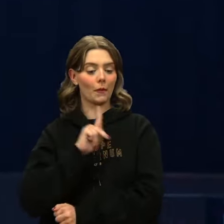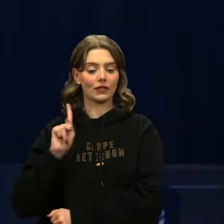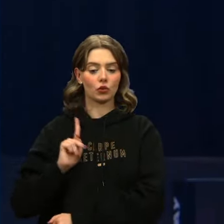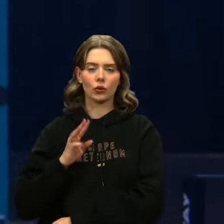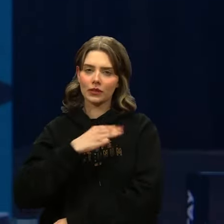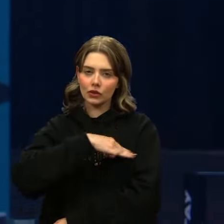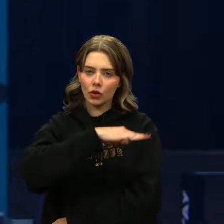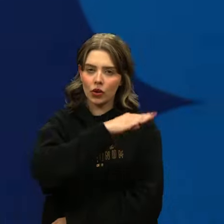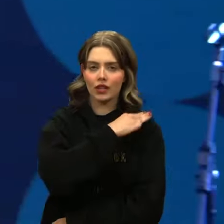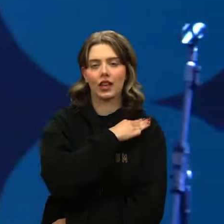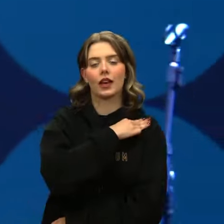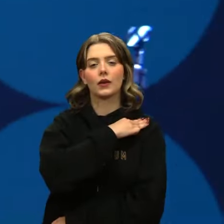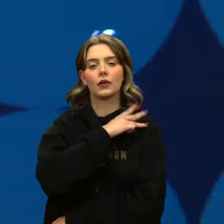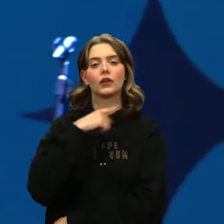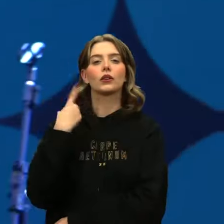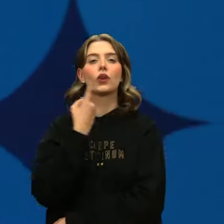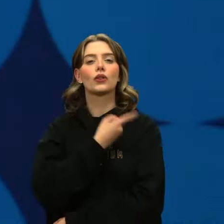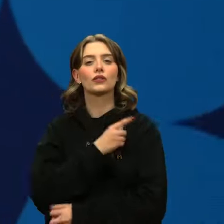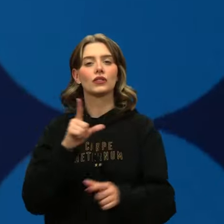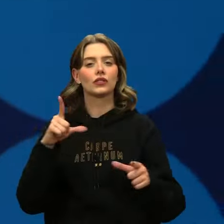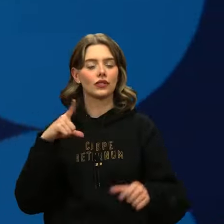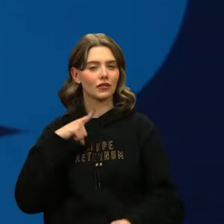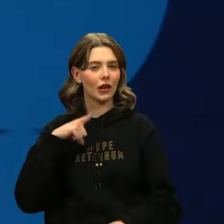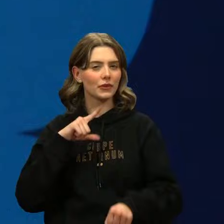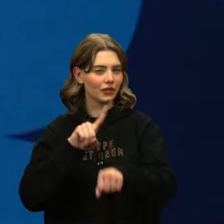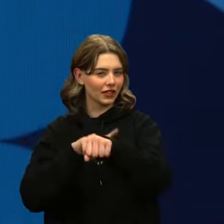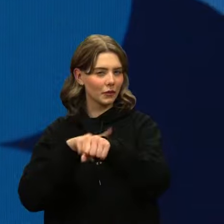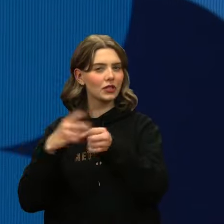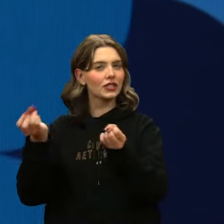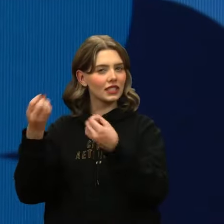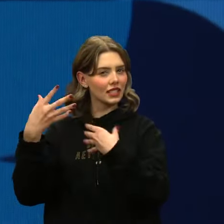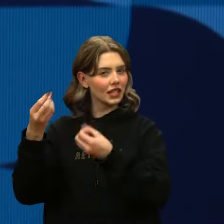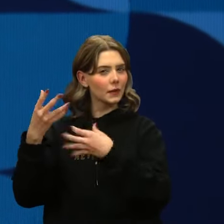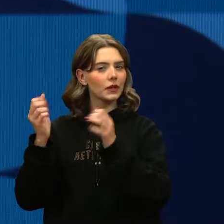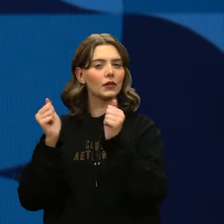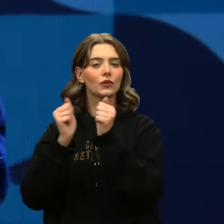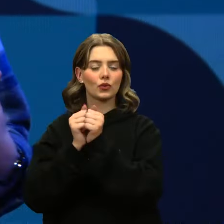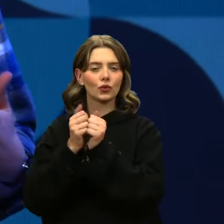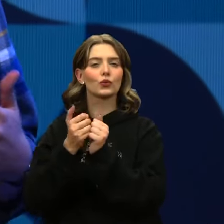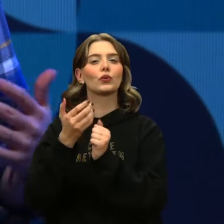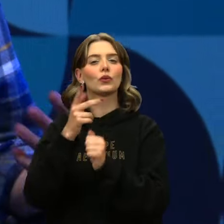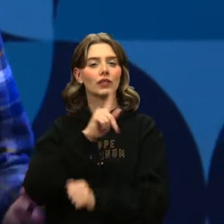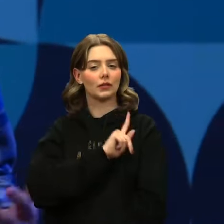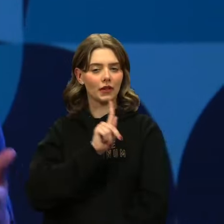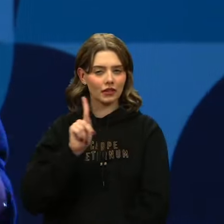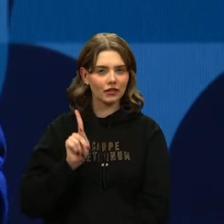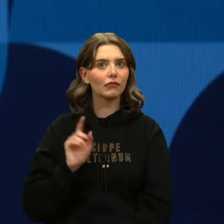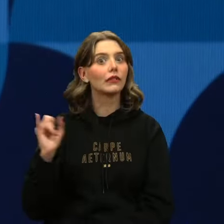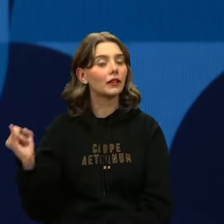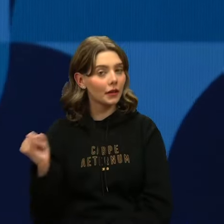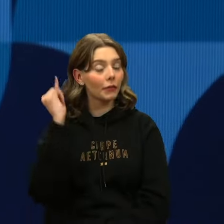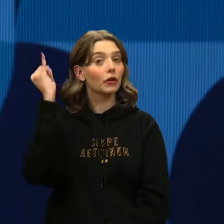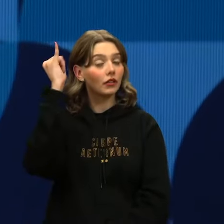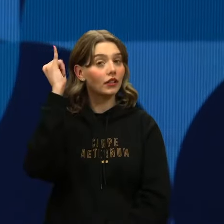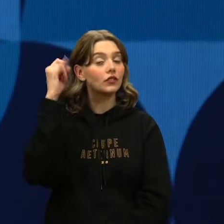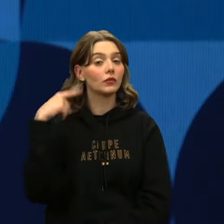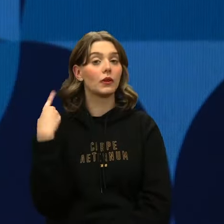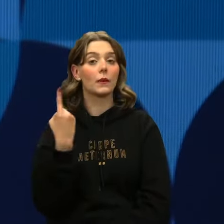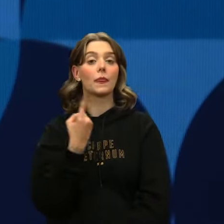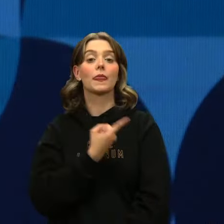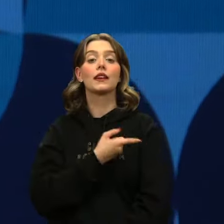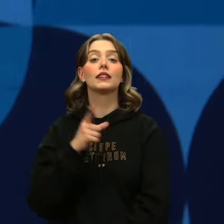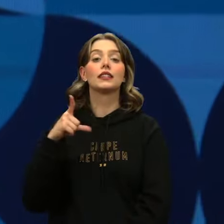pôde passar alguns dias escutando dele várias lições de vida importantes para a gente. E ele